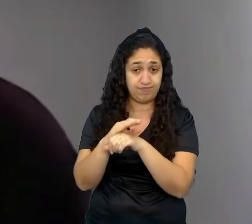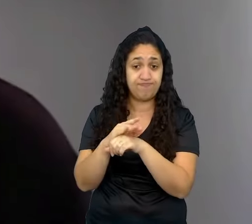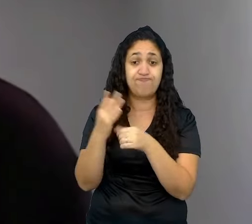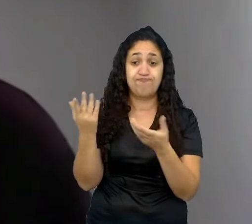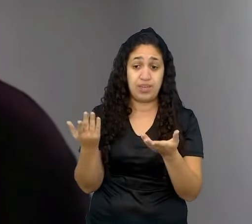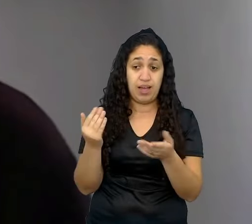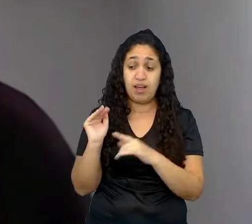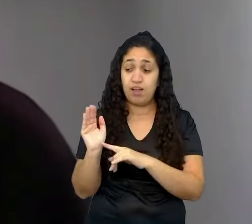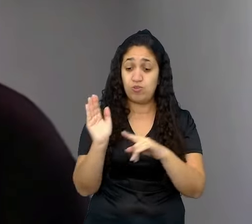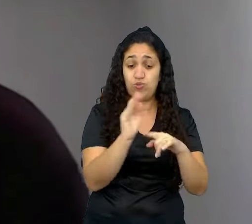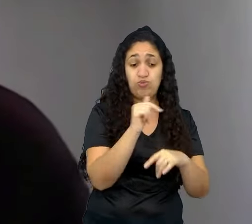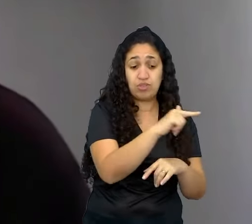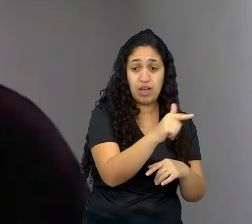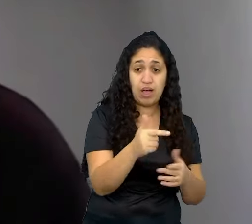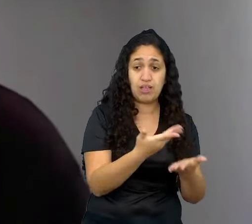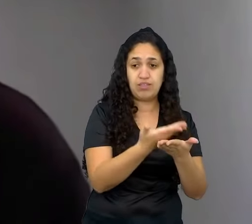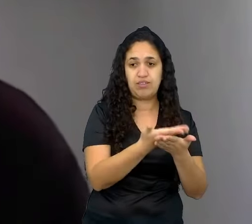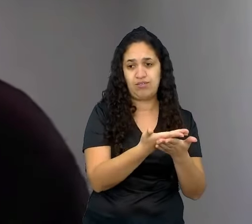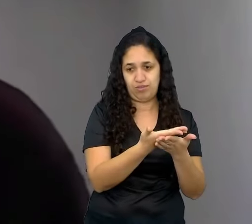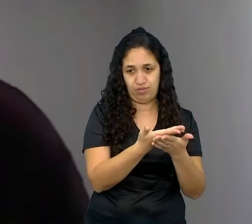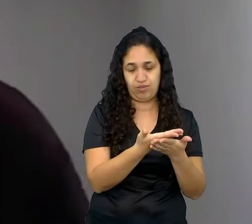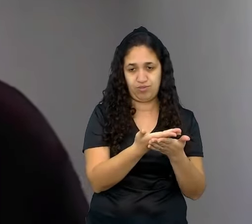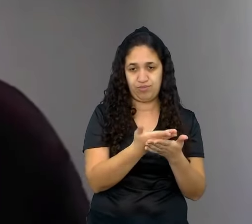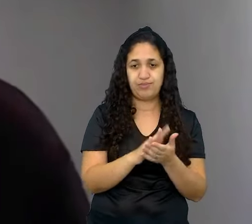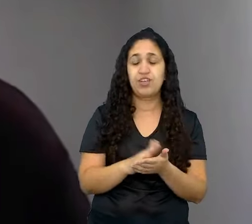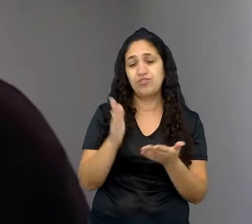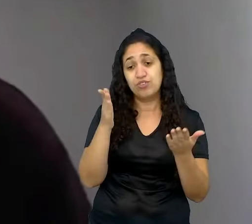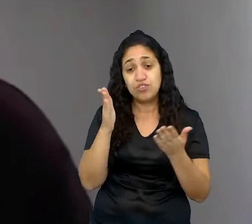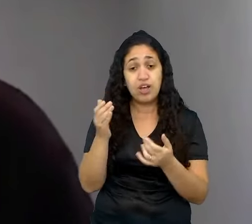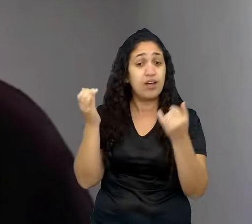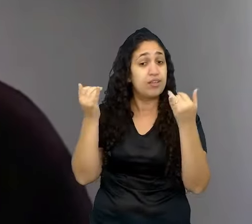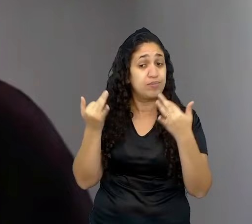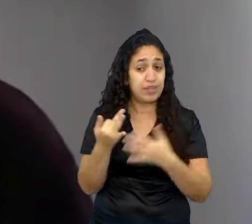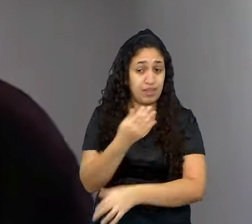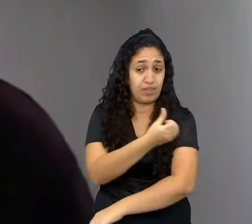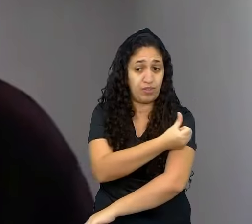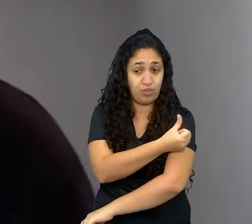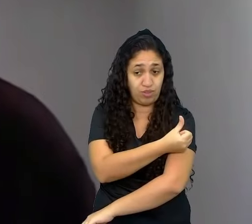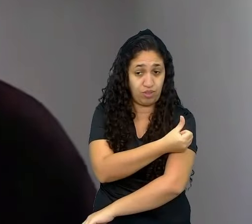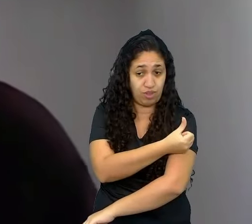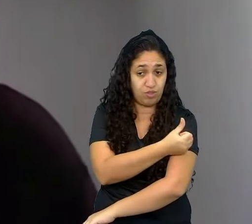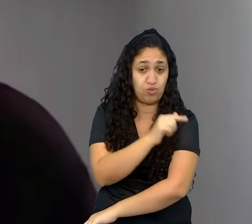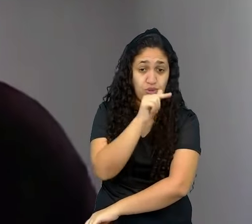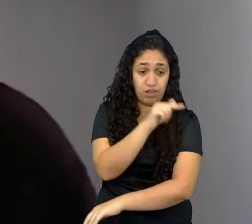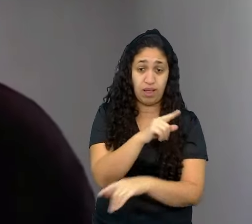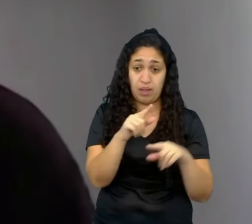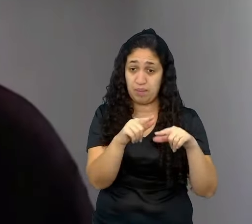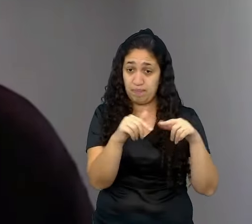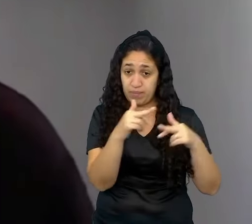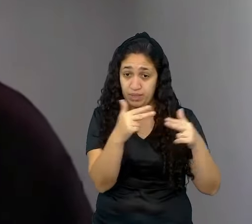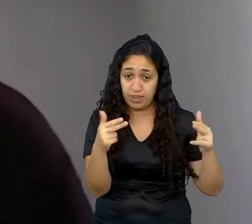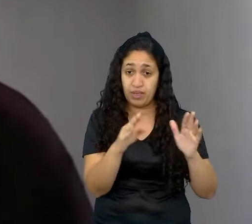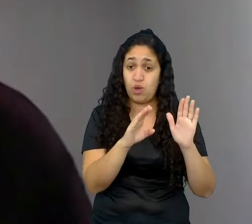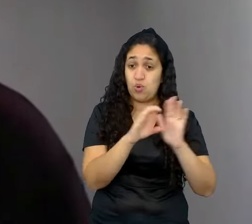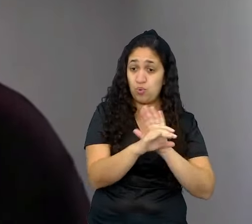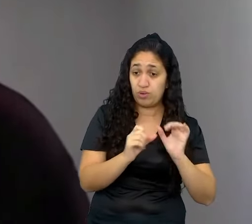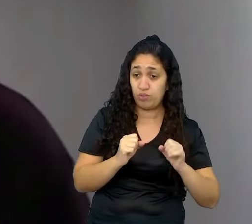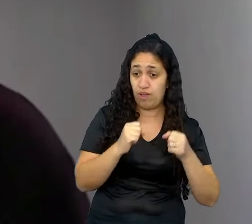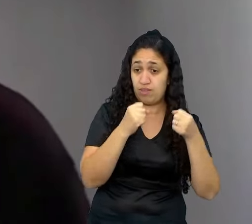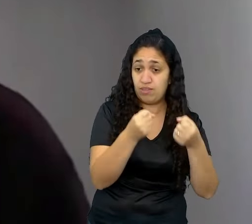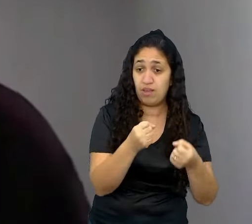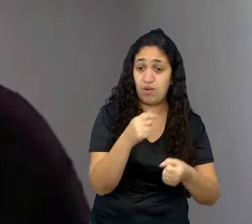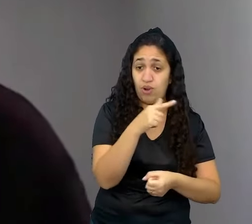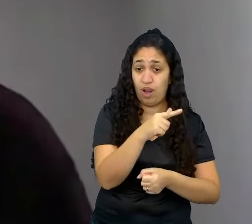levando, né, para os estudantes para a sala de aula. Então, como eu falei, no 6º ano, no material do Currículo em Ação,